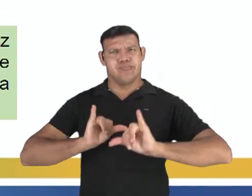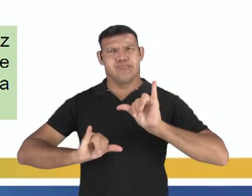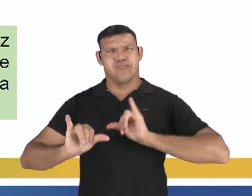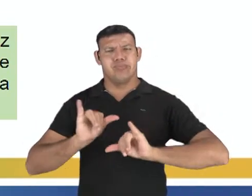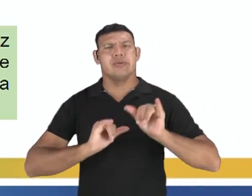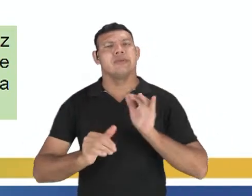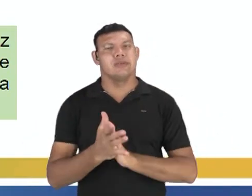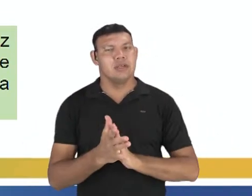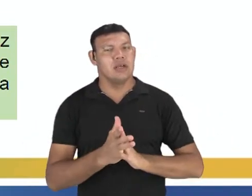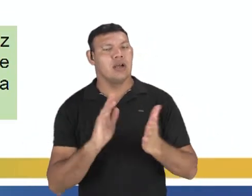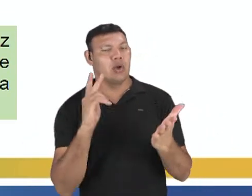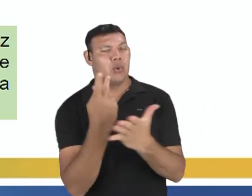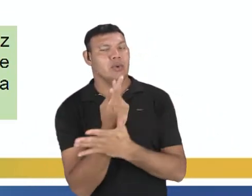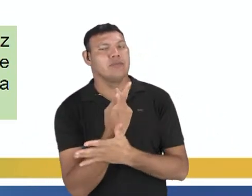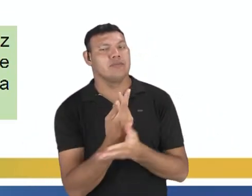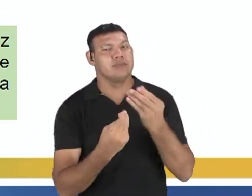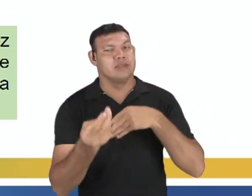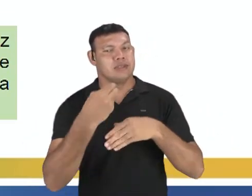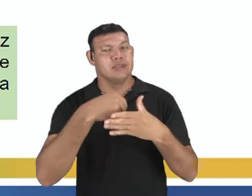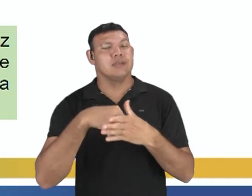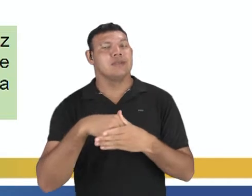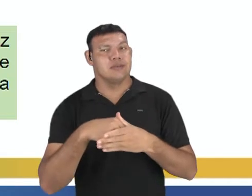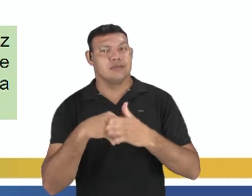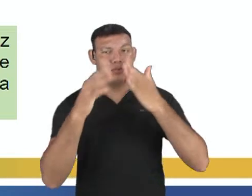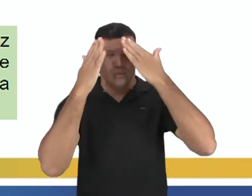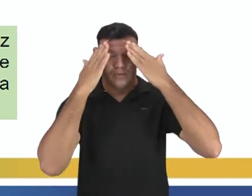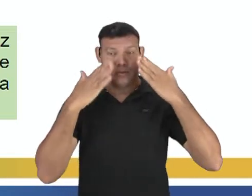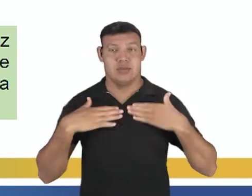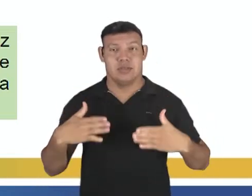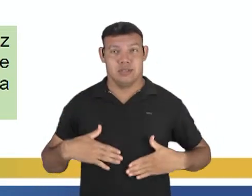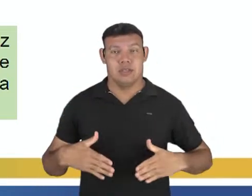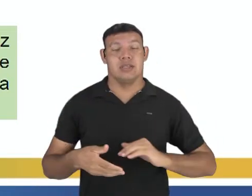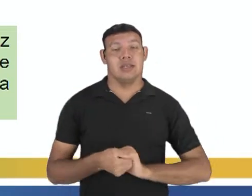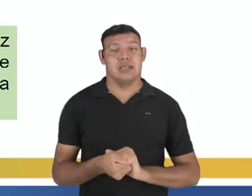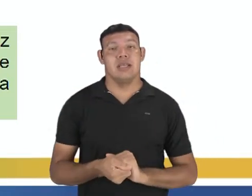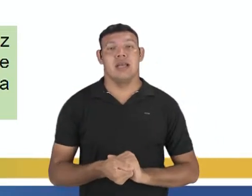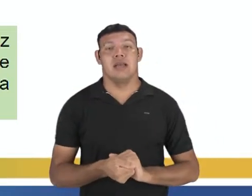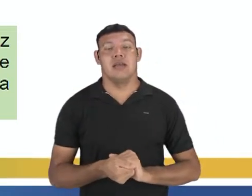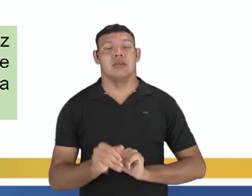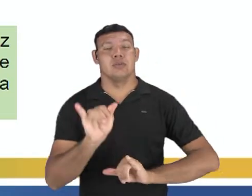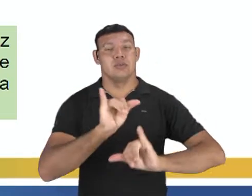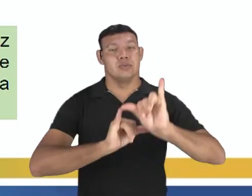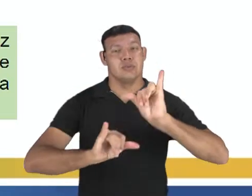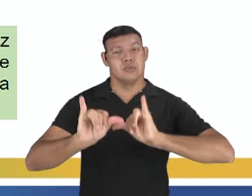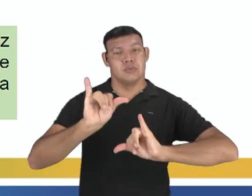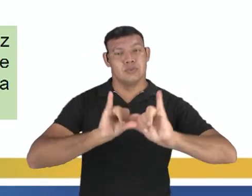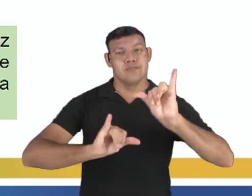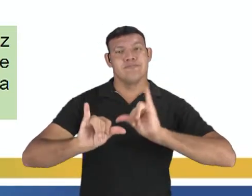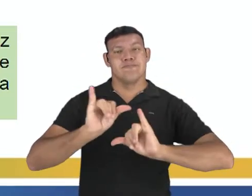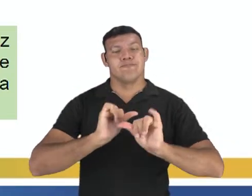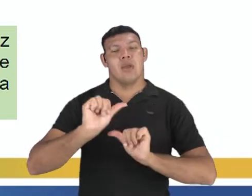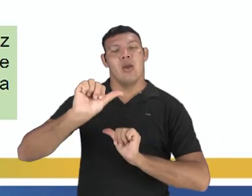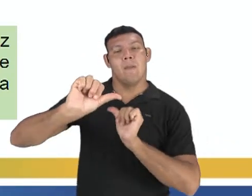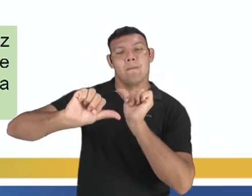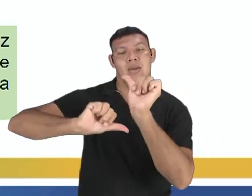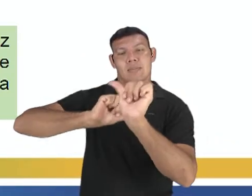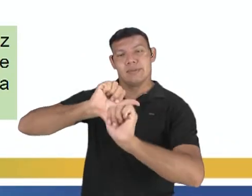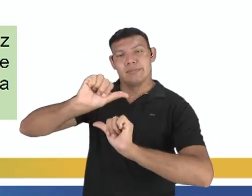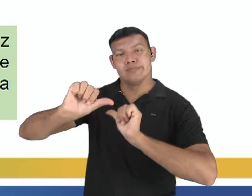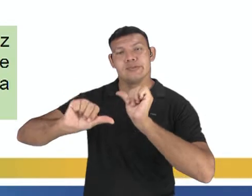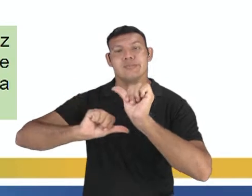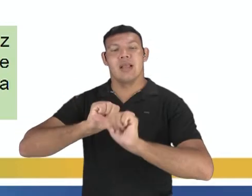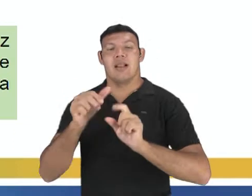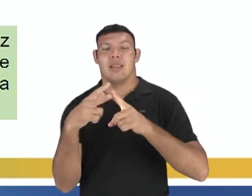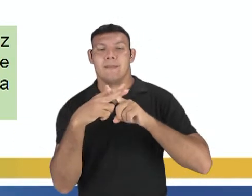nosso corpo, né? Ou seja, que permitem, essas substâncias, elas se transformam para permitir a